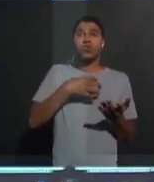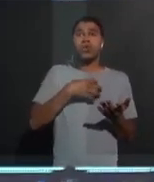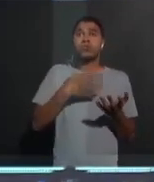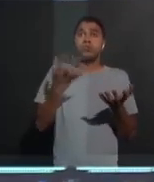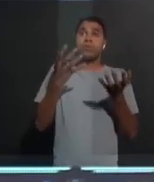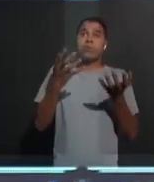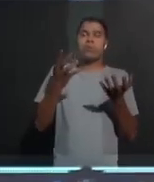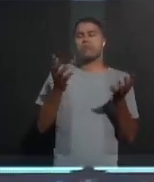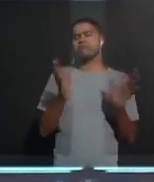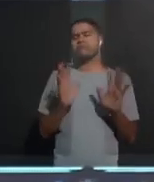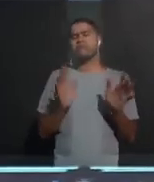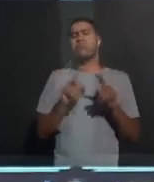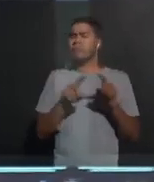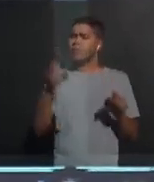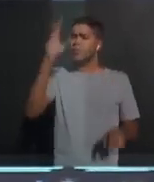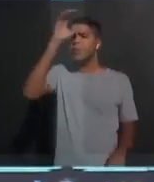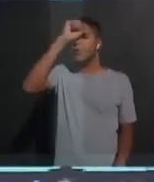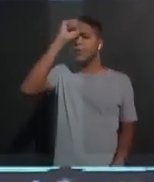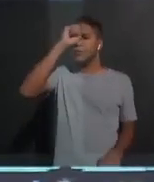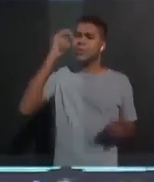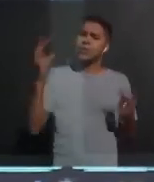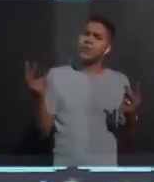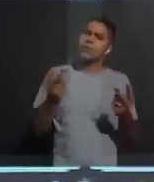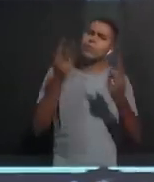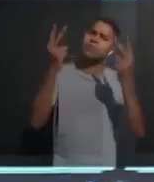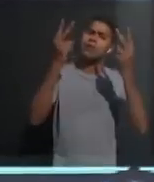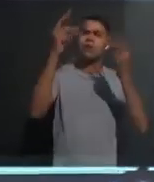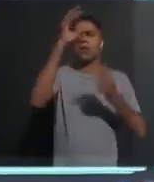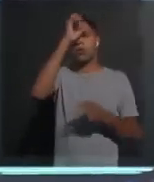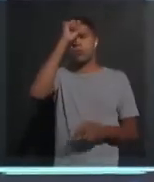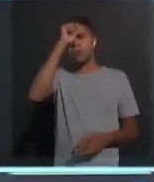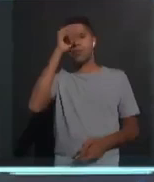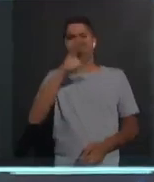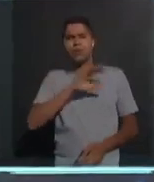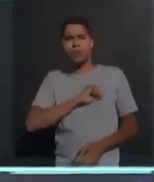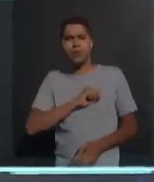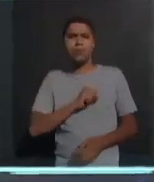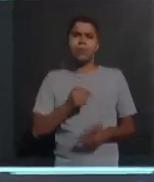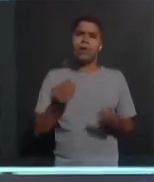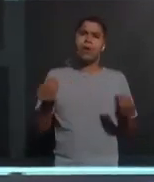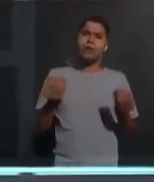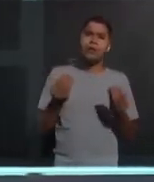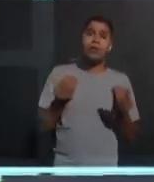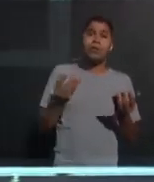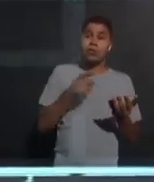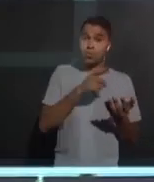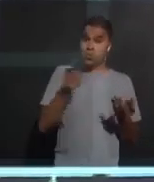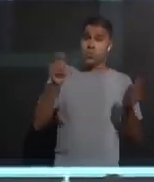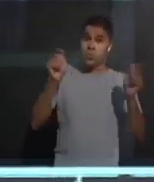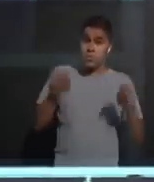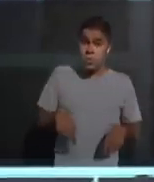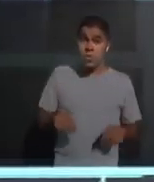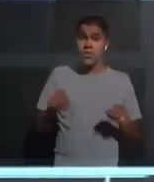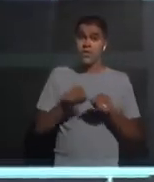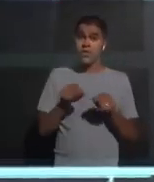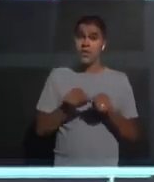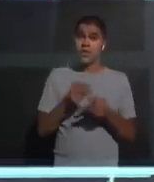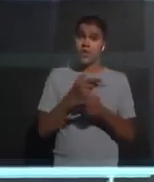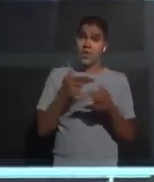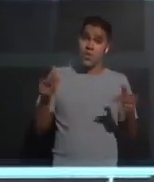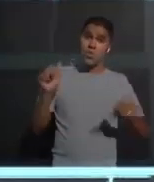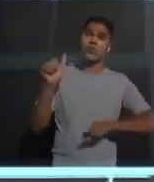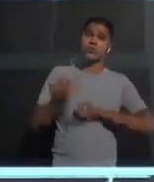você queria mas aprenda a se valorizar a aprender a se amar a si curtir se você pode fazer alguma coisa pra mudar